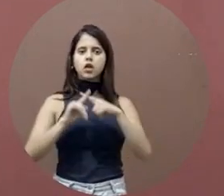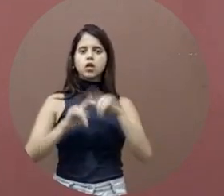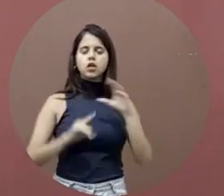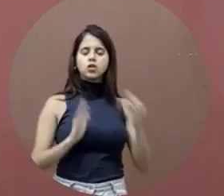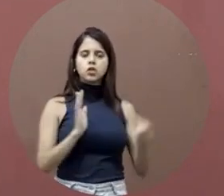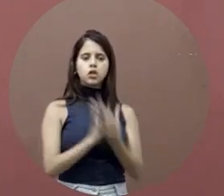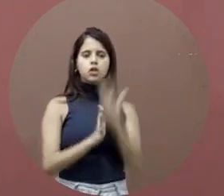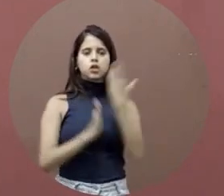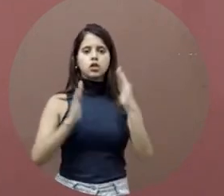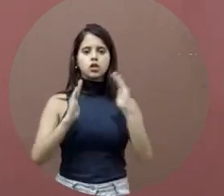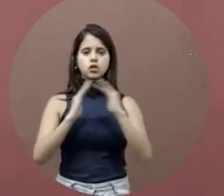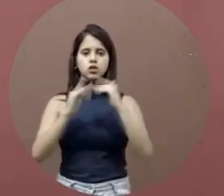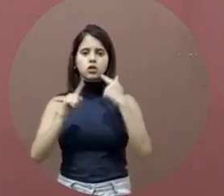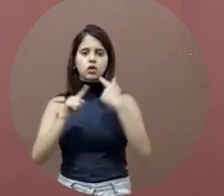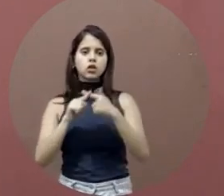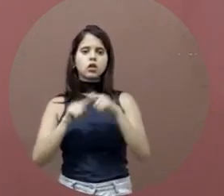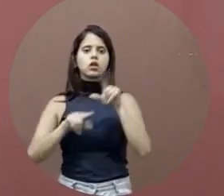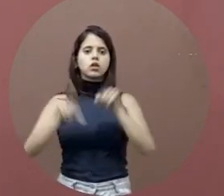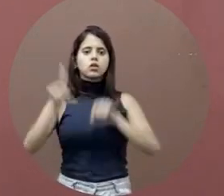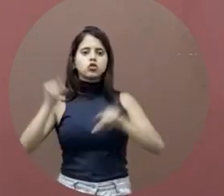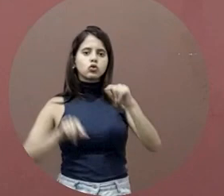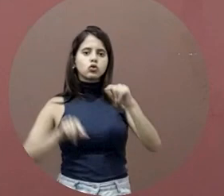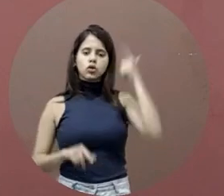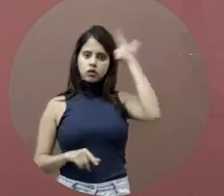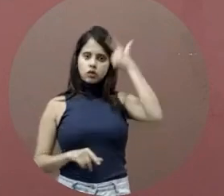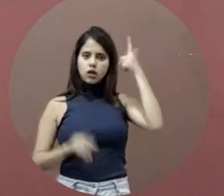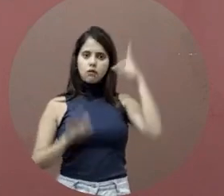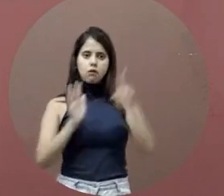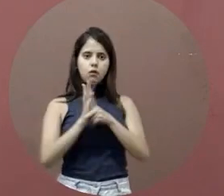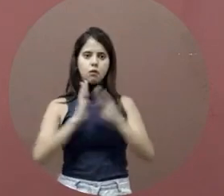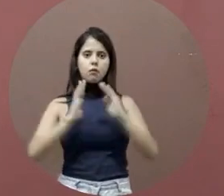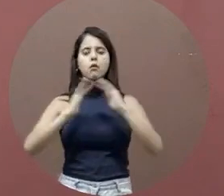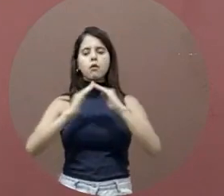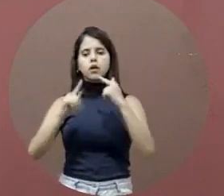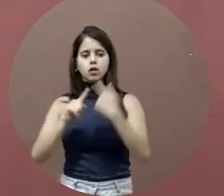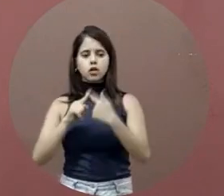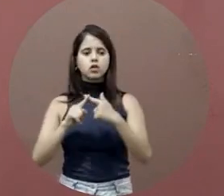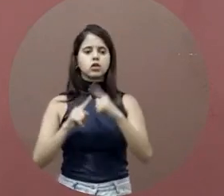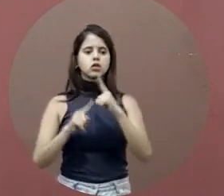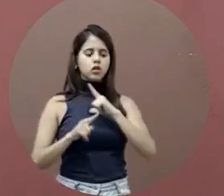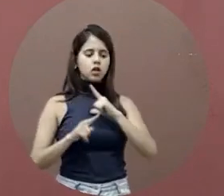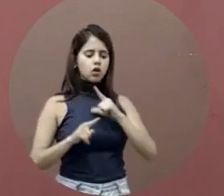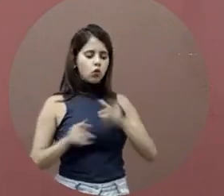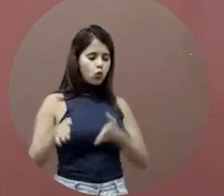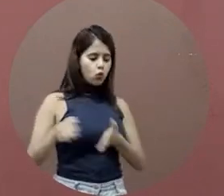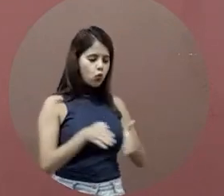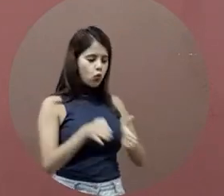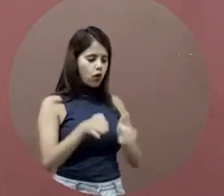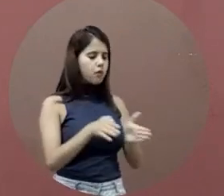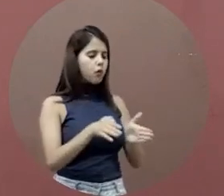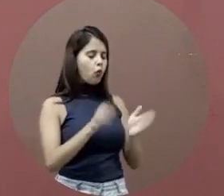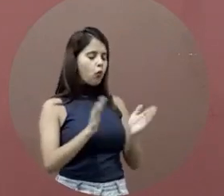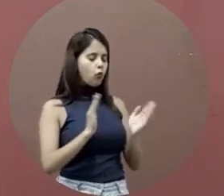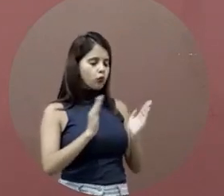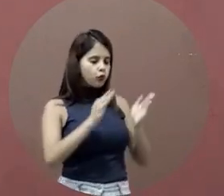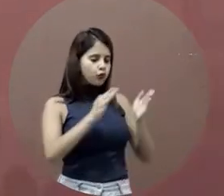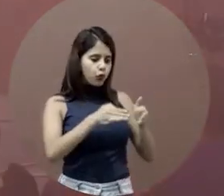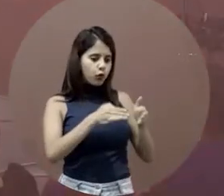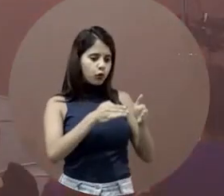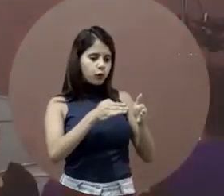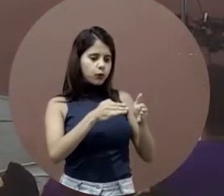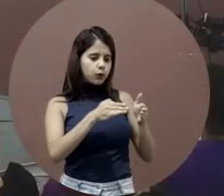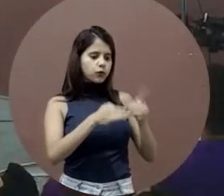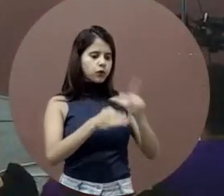igreja, da escolha de líderes para a igreja. Nós estamos então caminhando nessa direção, pois estamos aí com